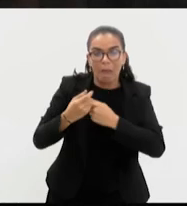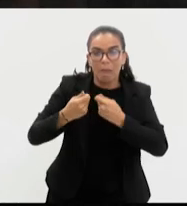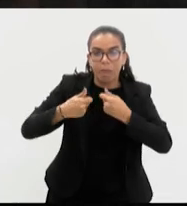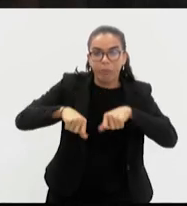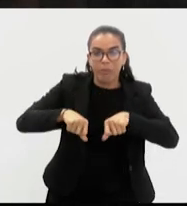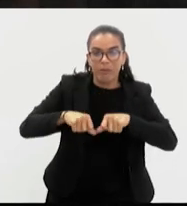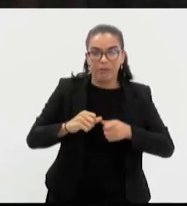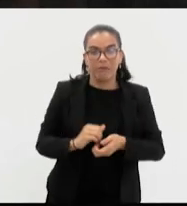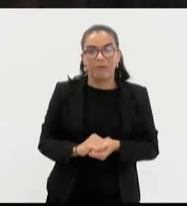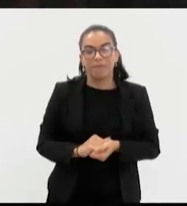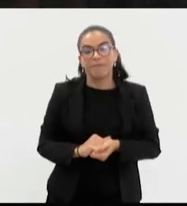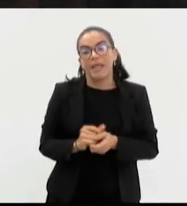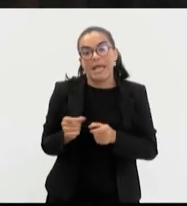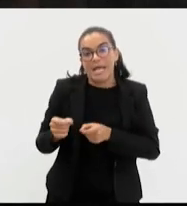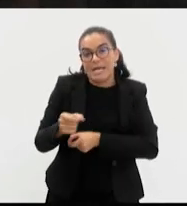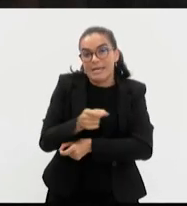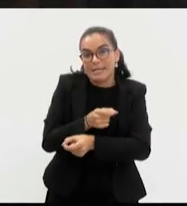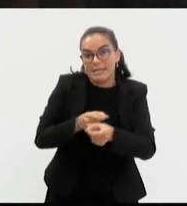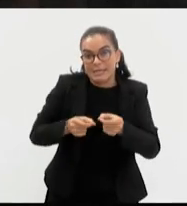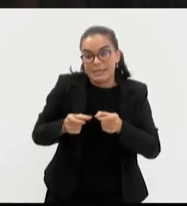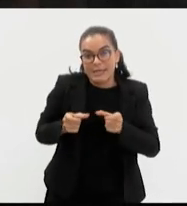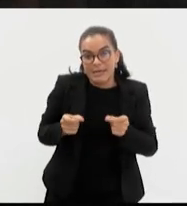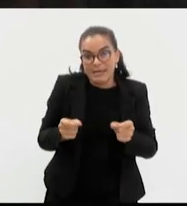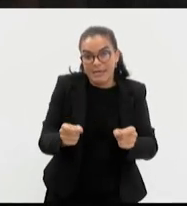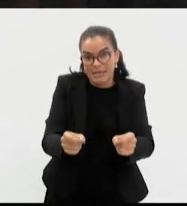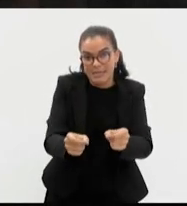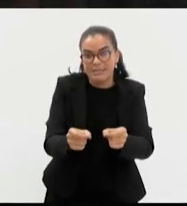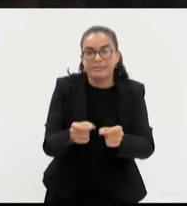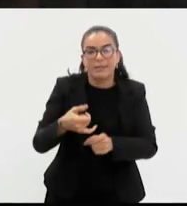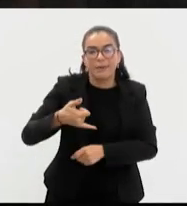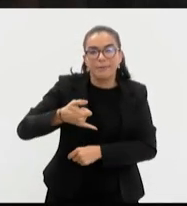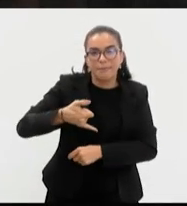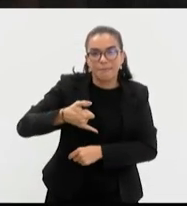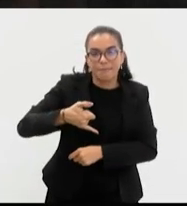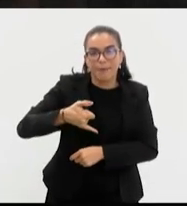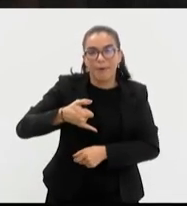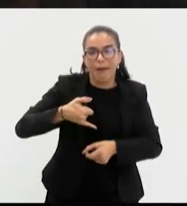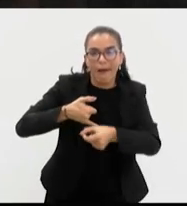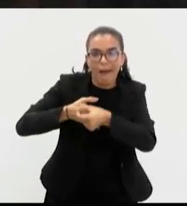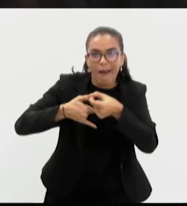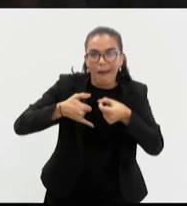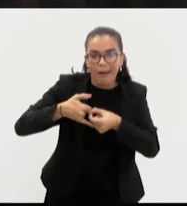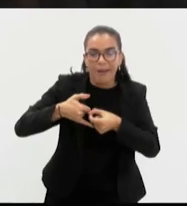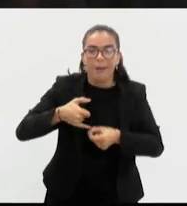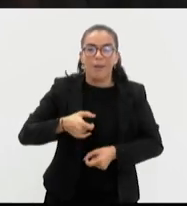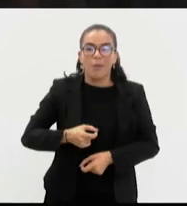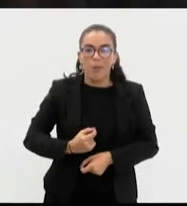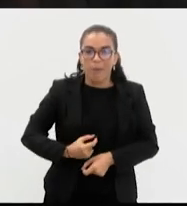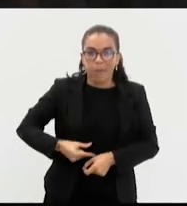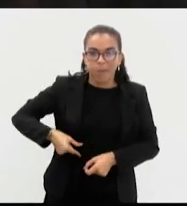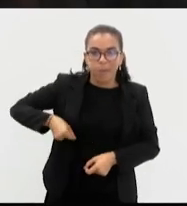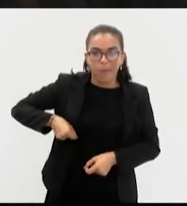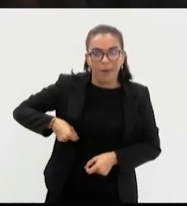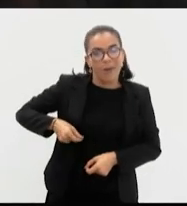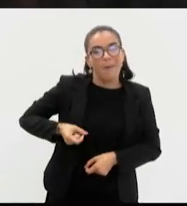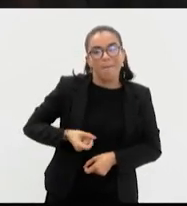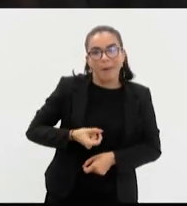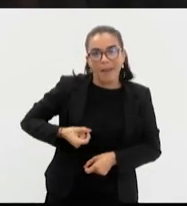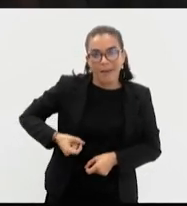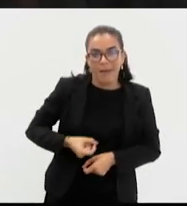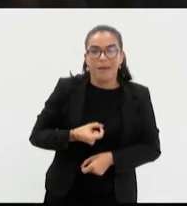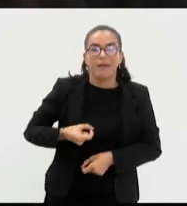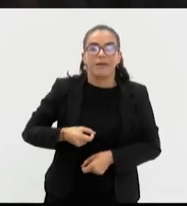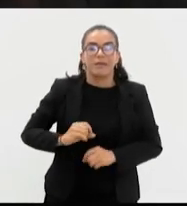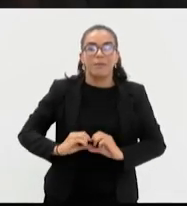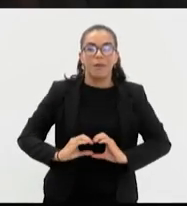crônica câncer color retal câncer pancreático câncer de